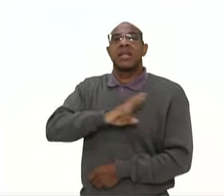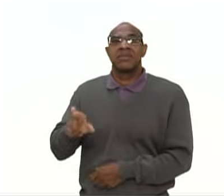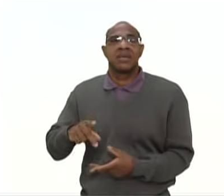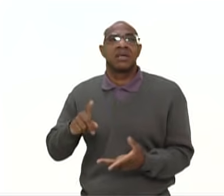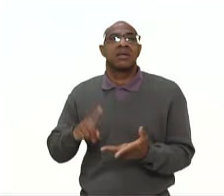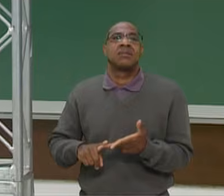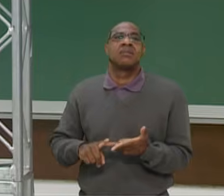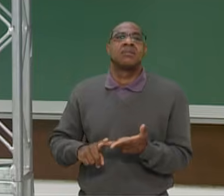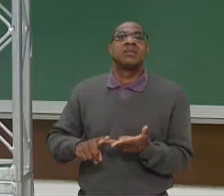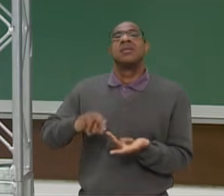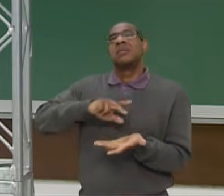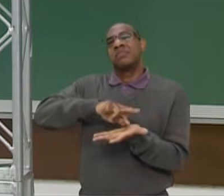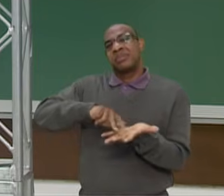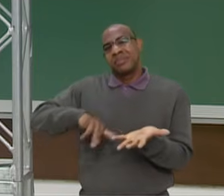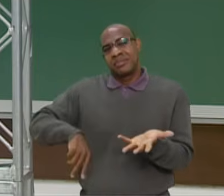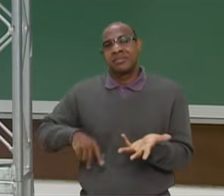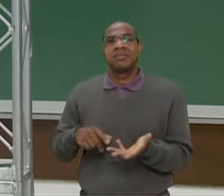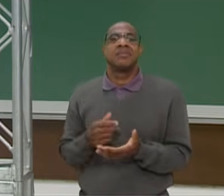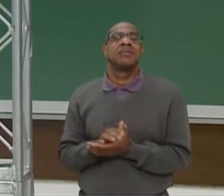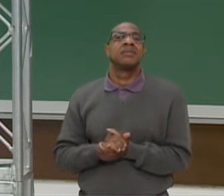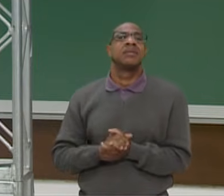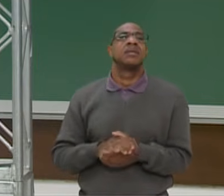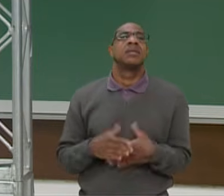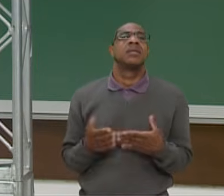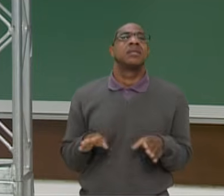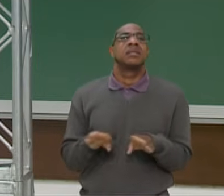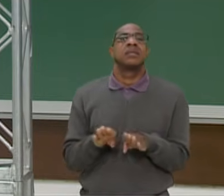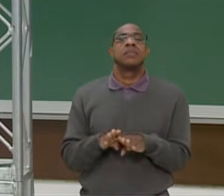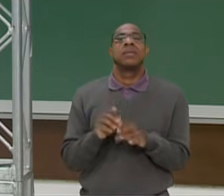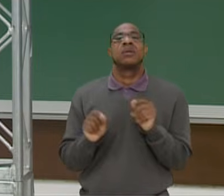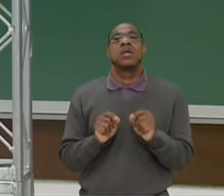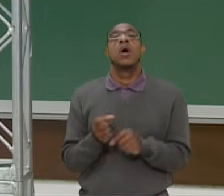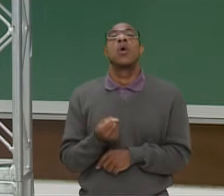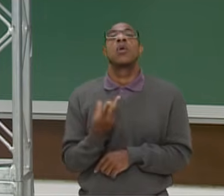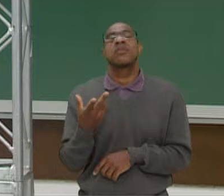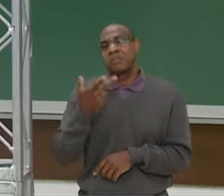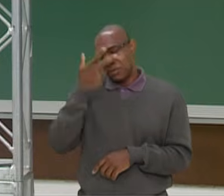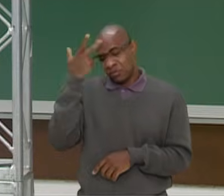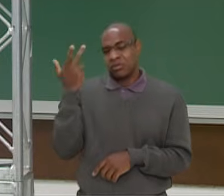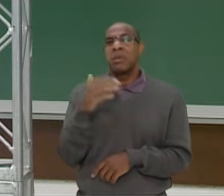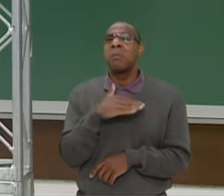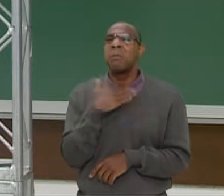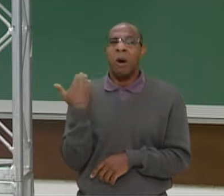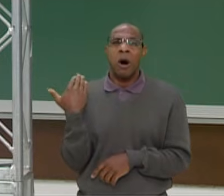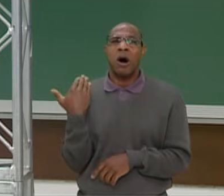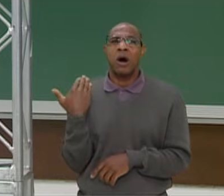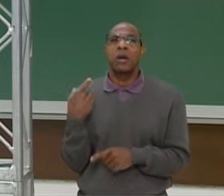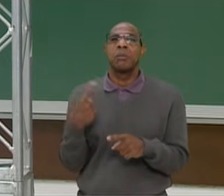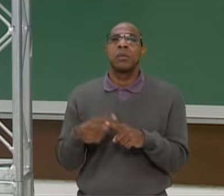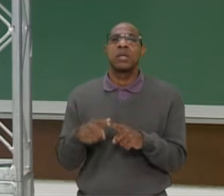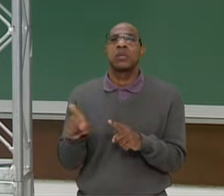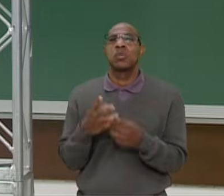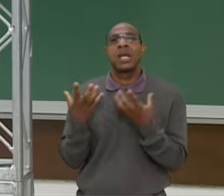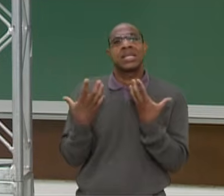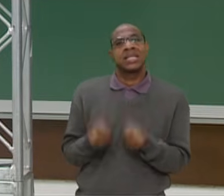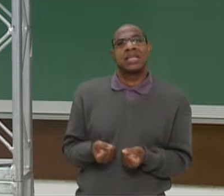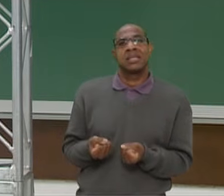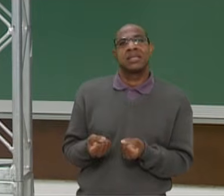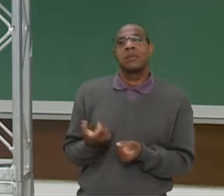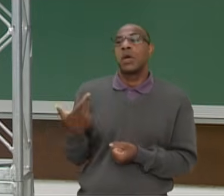e aí a gente falou sobre os danos também disso, né? Quantas pessoas morrem por não serem aceitas pelo